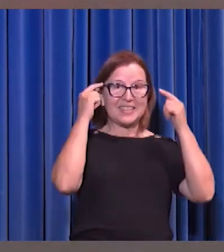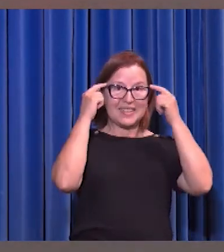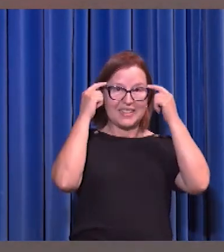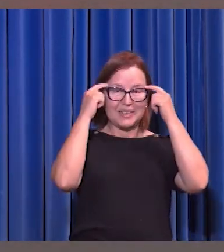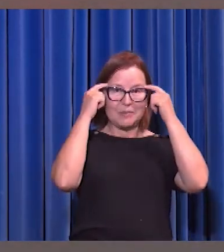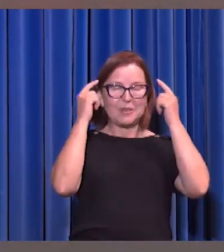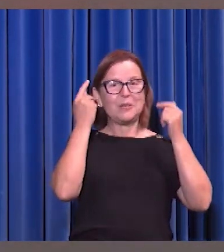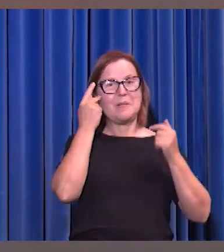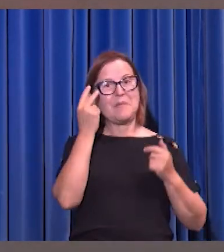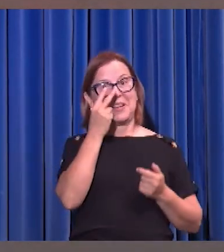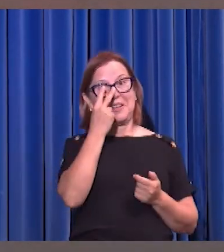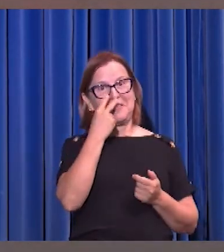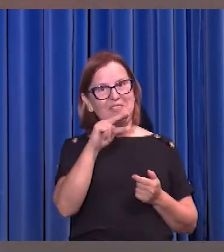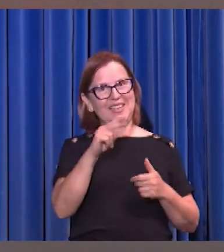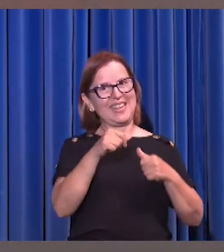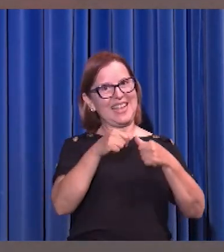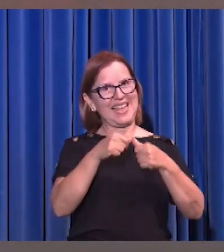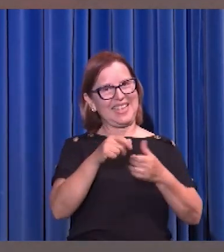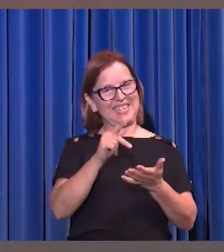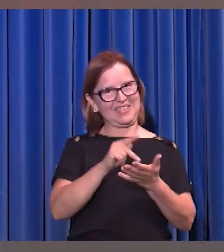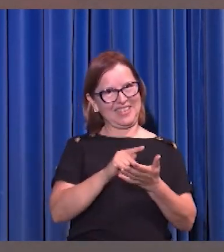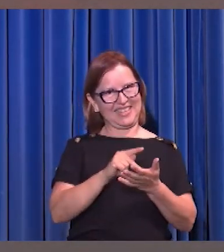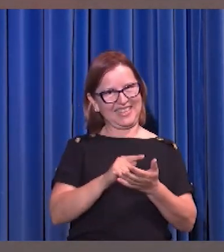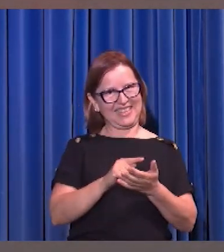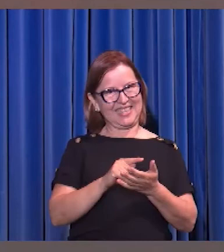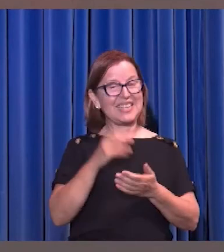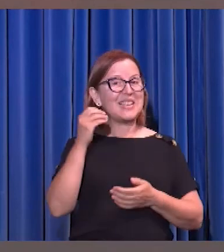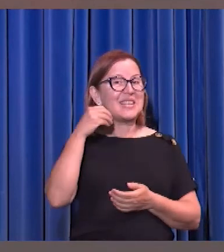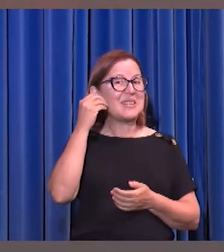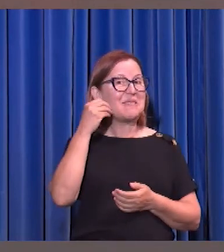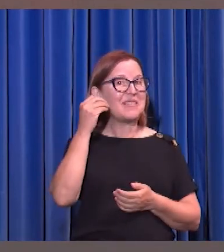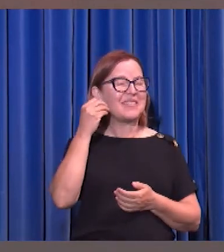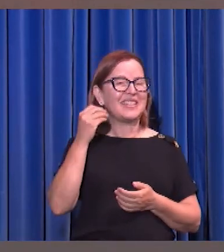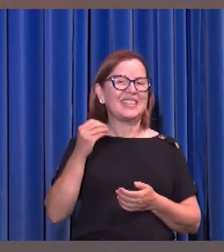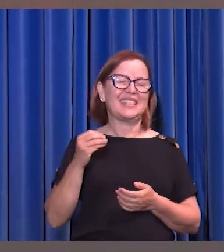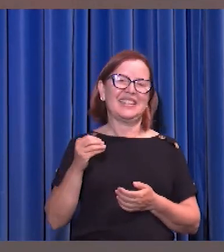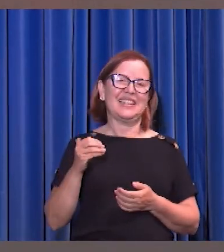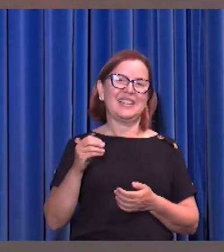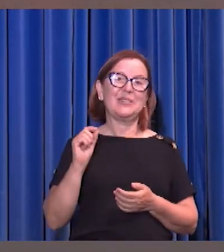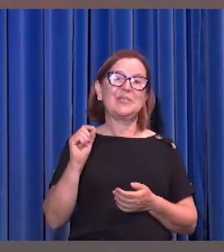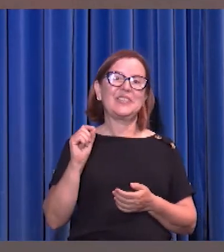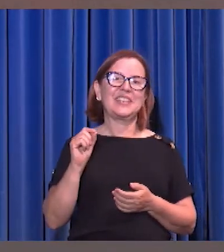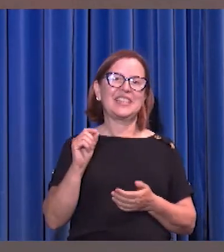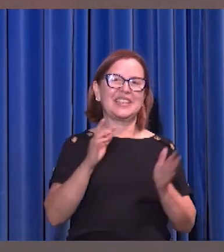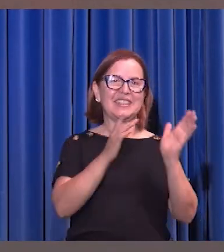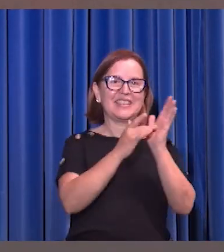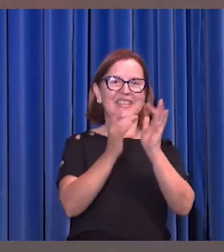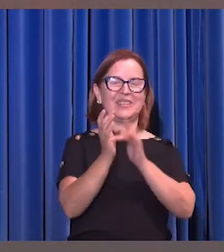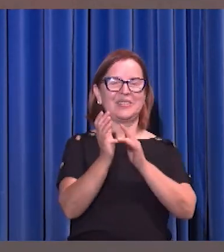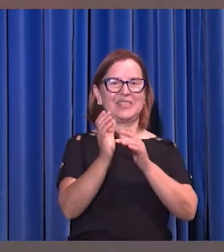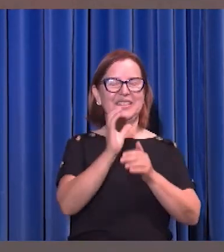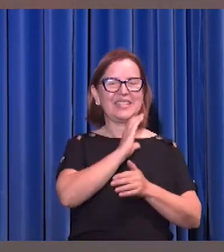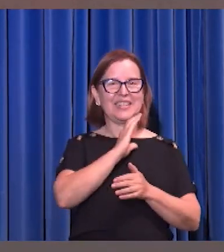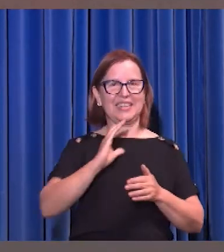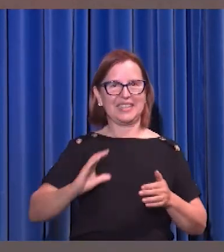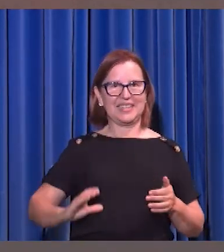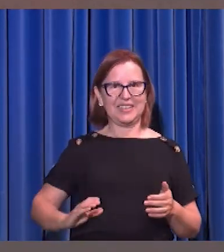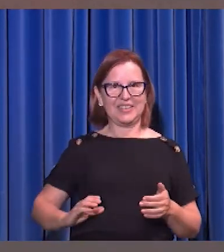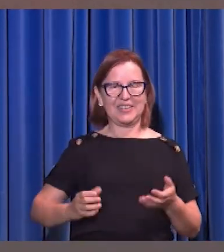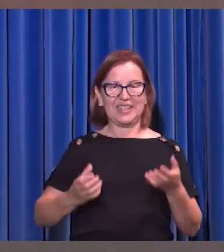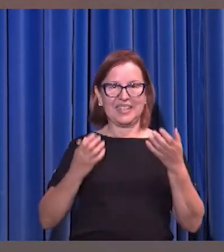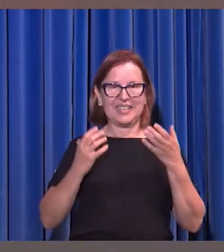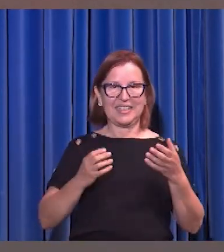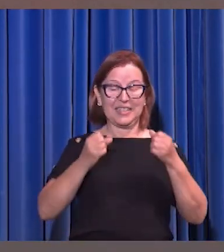ver esta verdade e experimentar aquilo que Jesus Cristo tentou passar